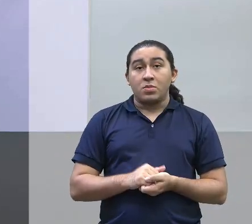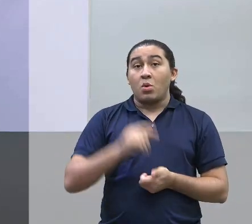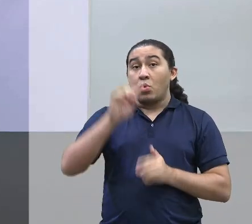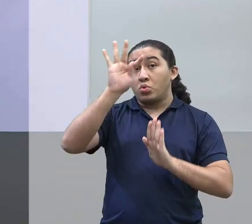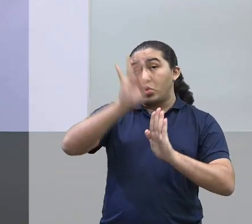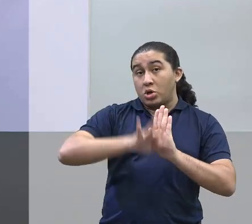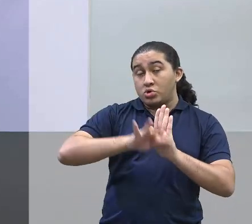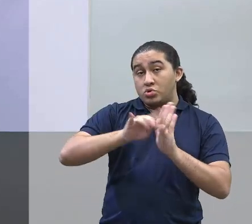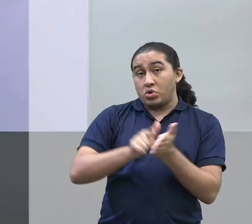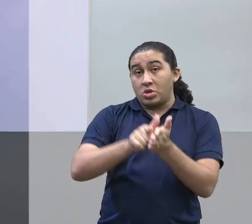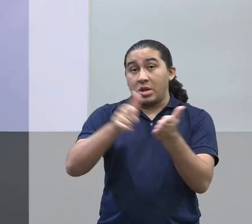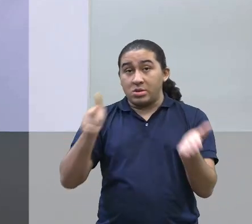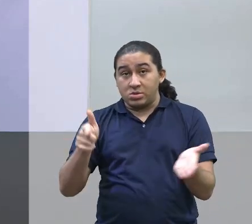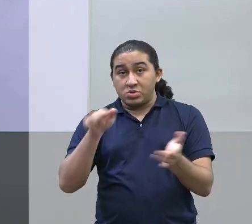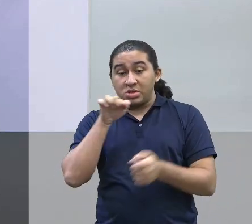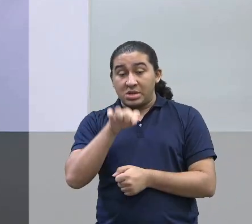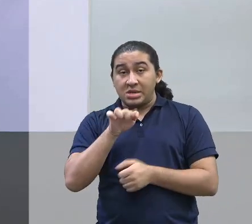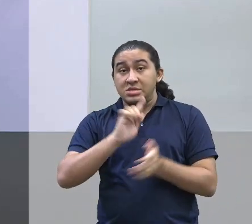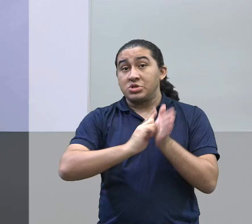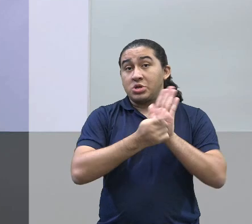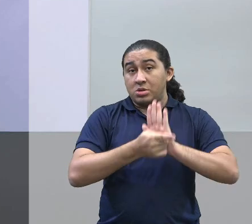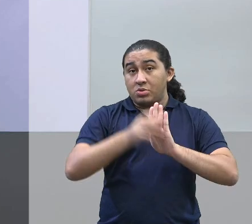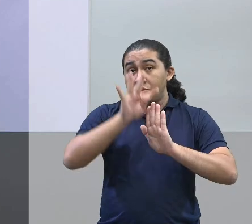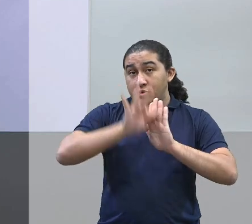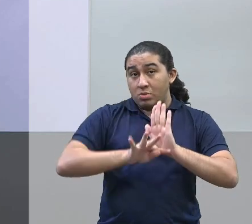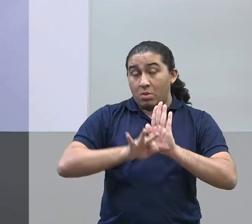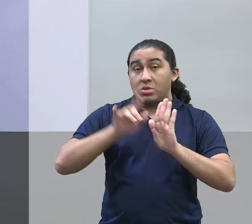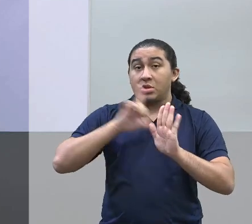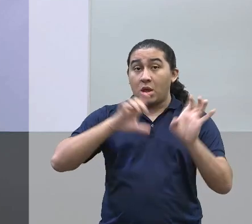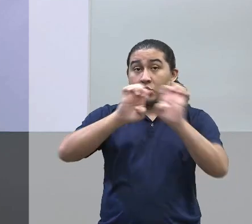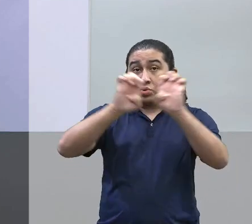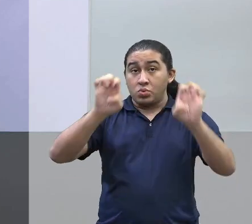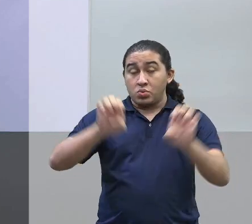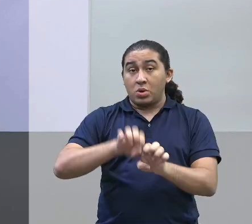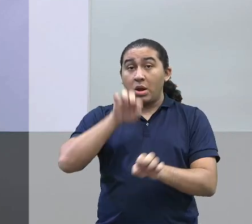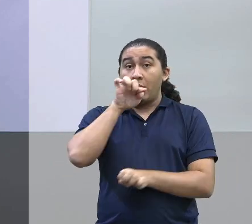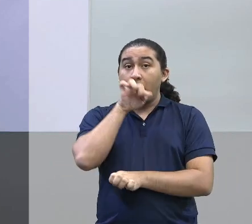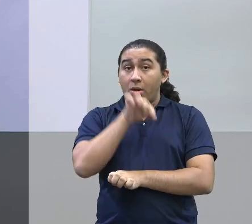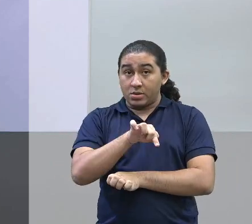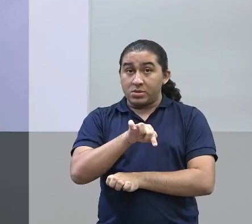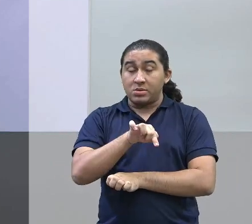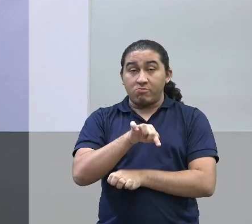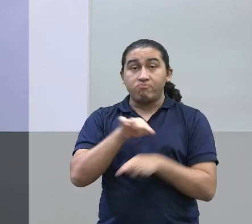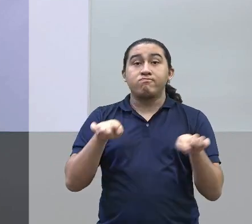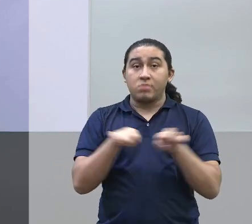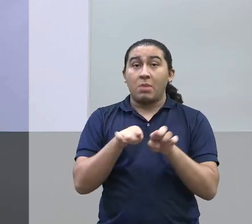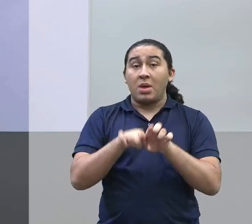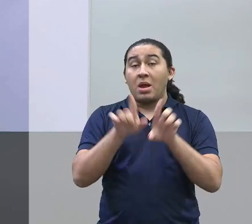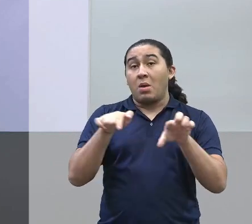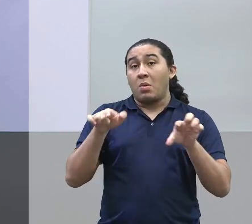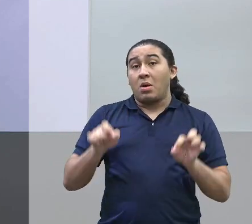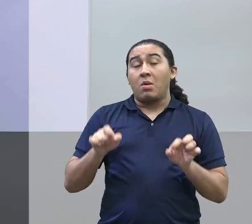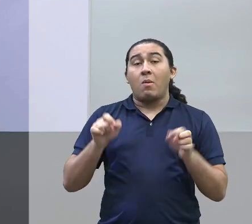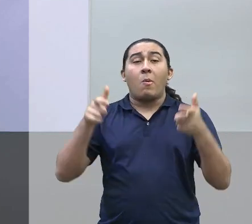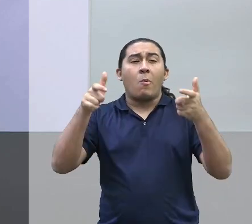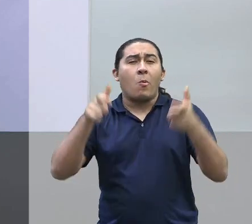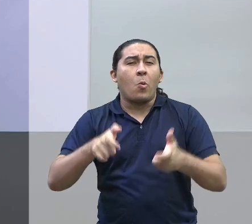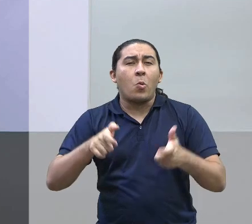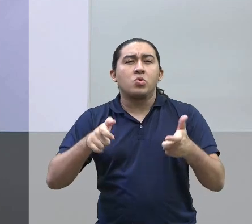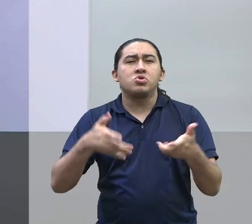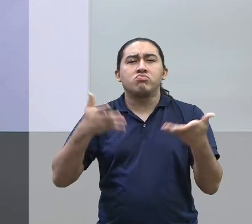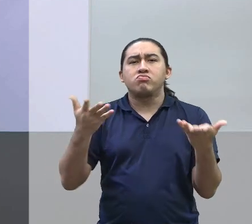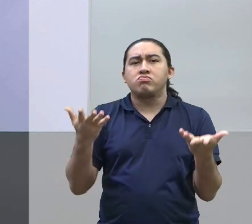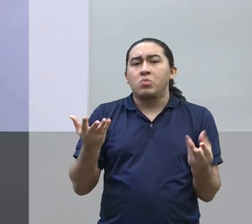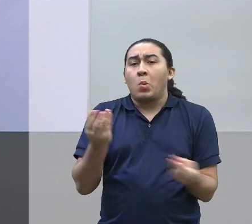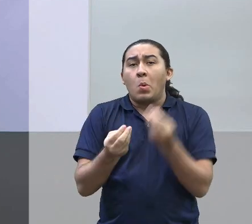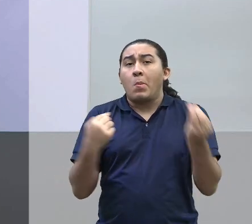jornalístico, notícia, ele tem essa estrutura. E ele vai ser, onde ele vai ser veiculado? Onde